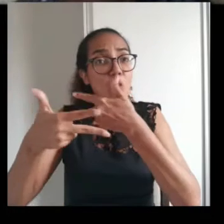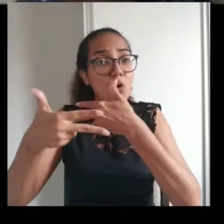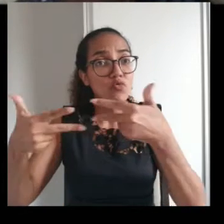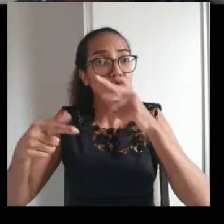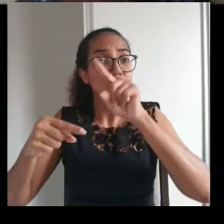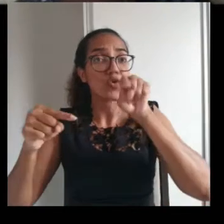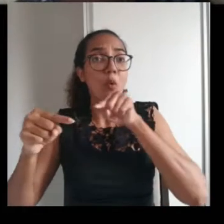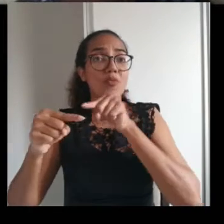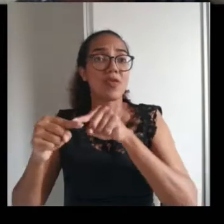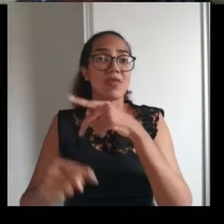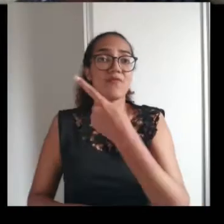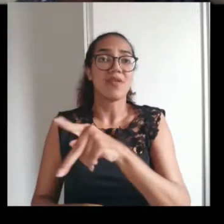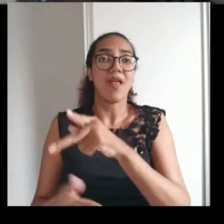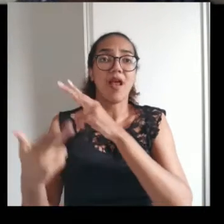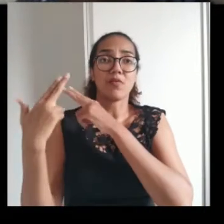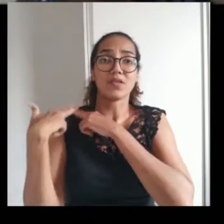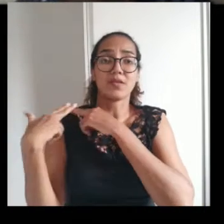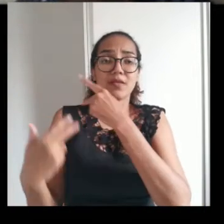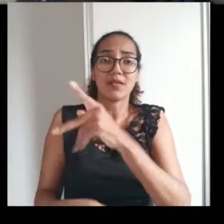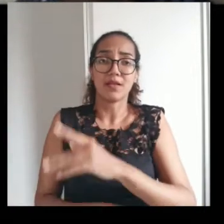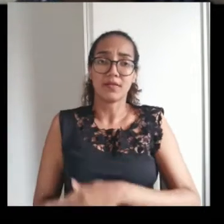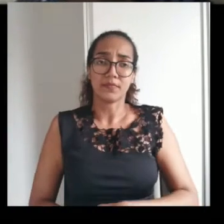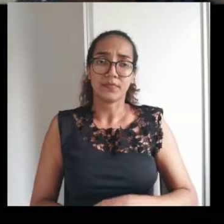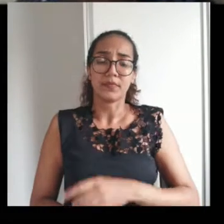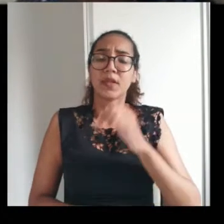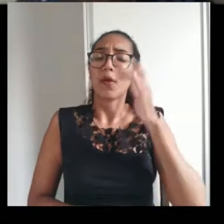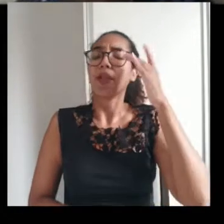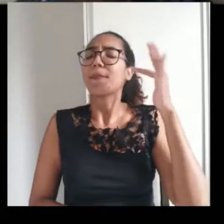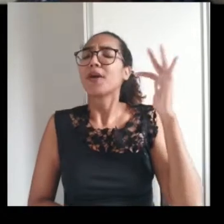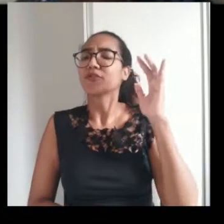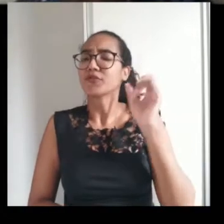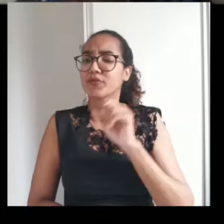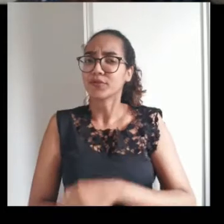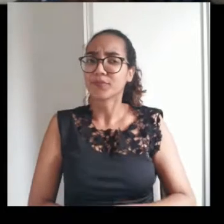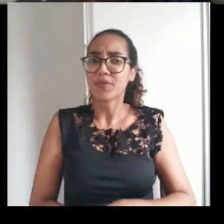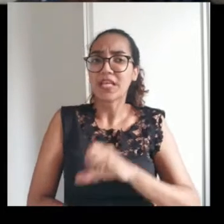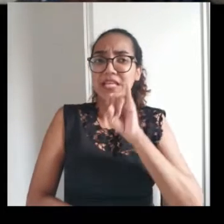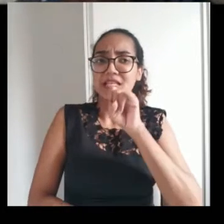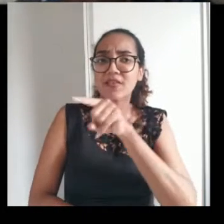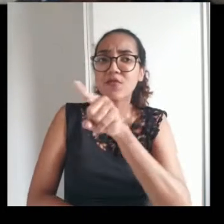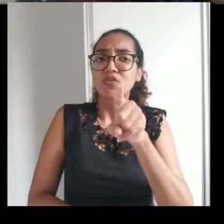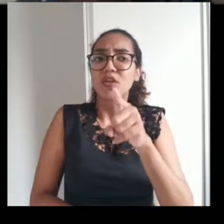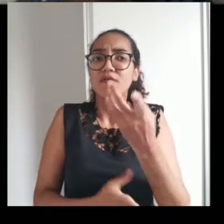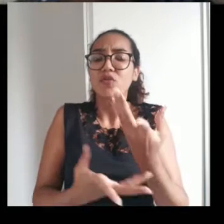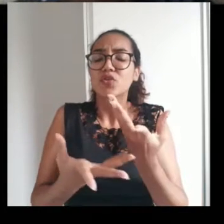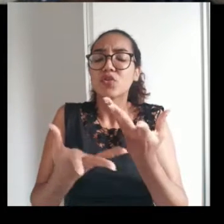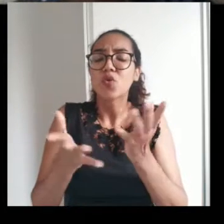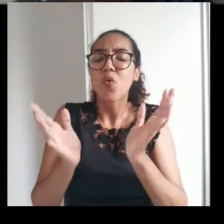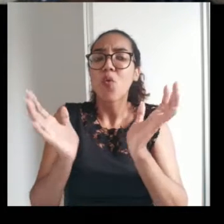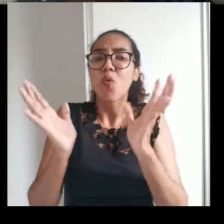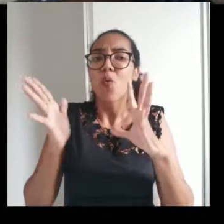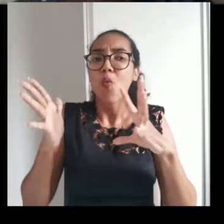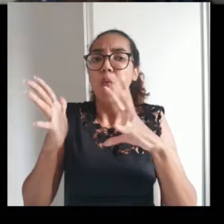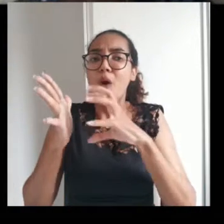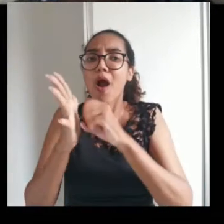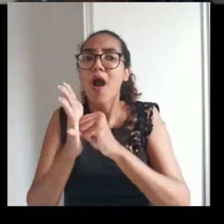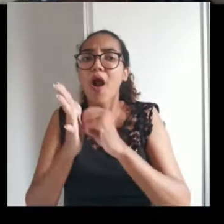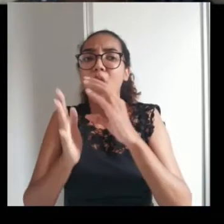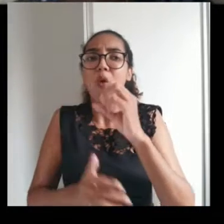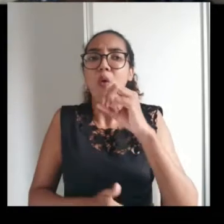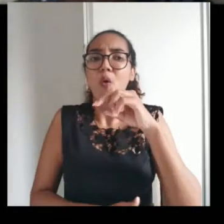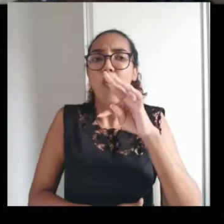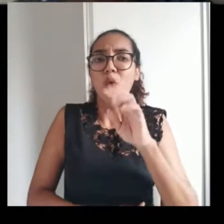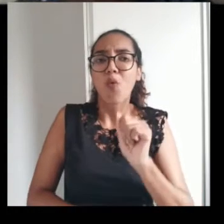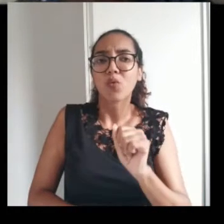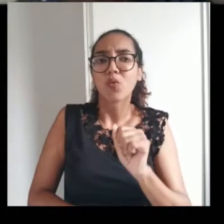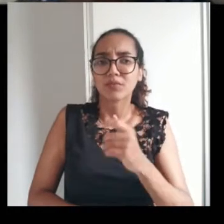classe conta. Imagine se você fosse uma conta, se você fosse uma entidade conta. Faria sentido eu colocar aqui um método